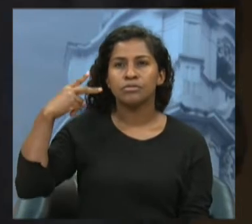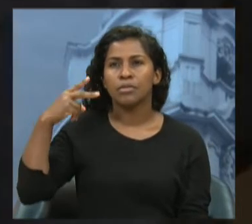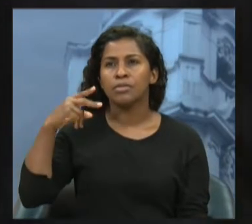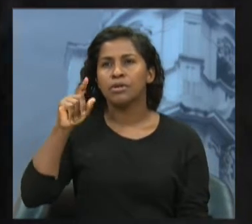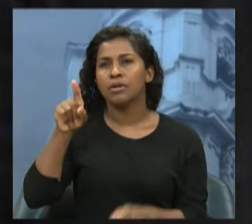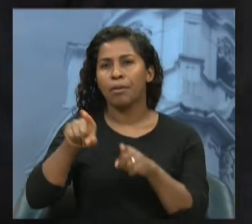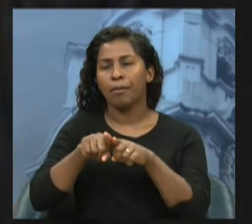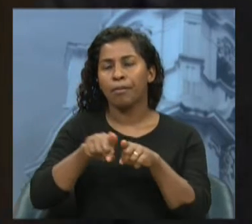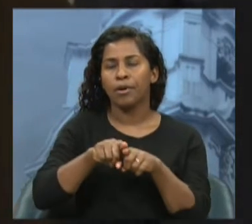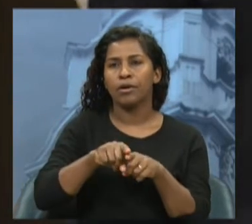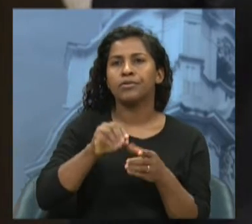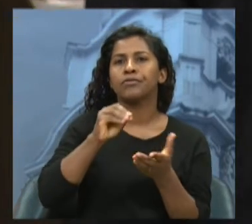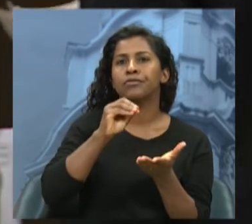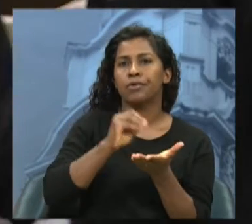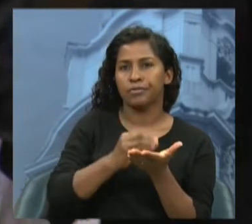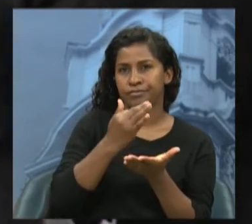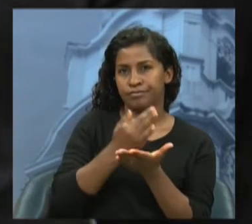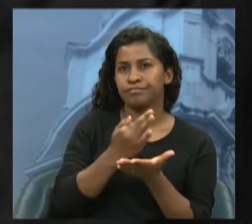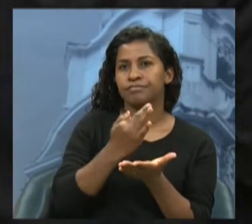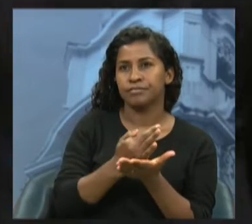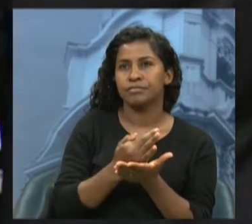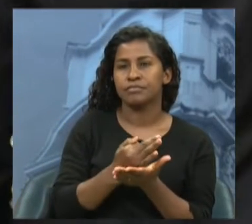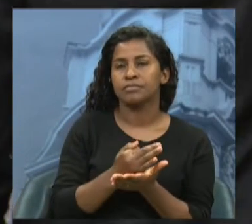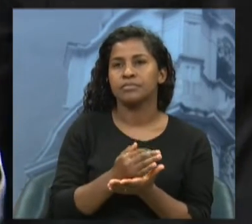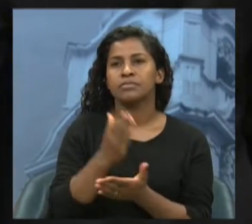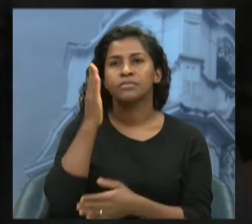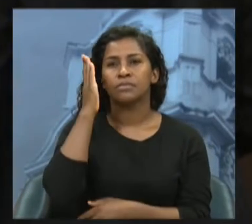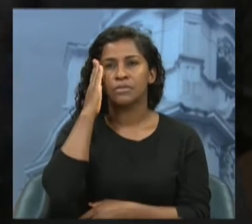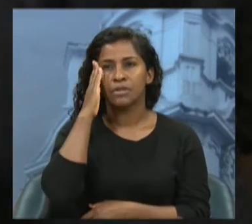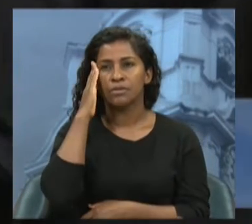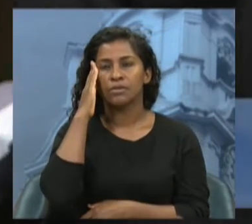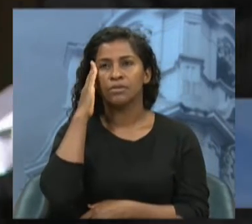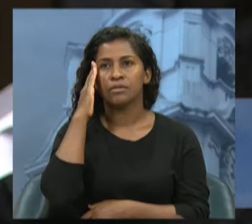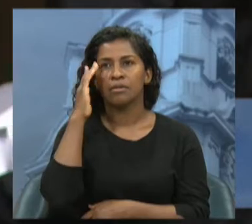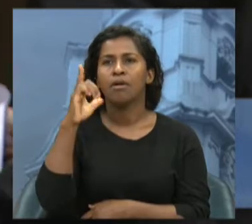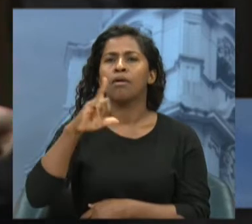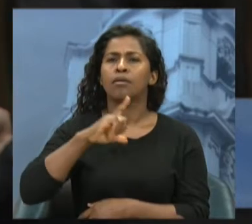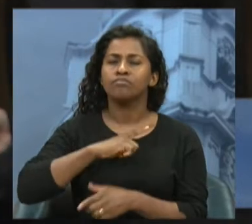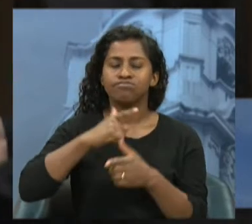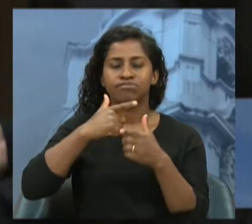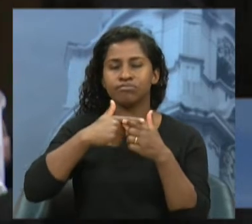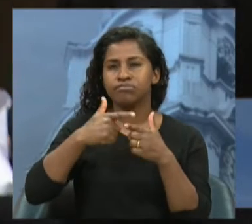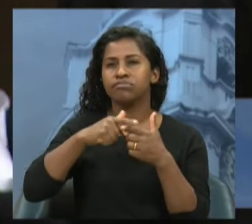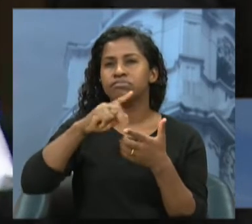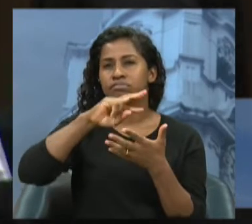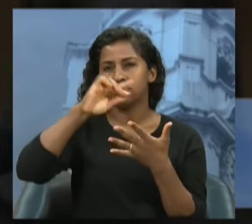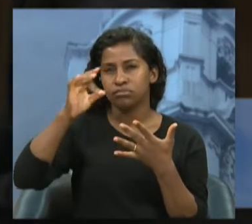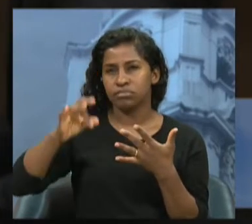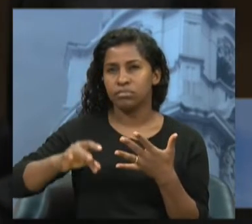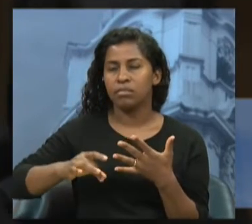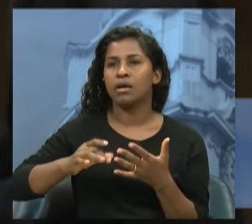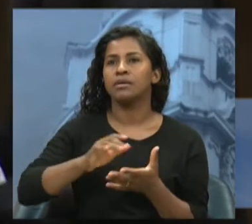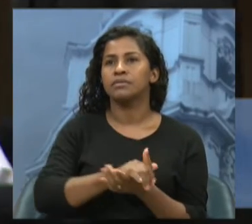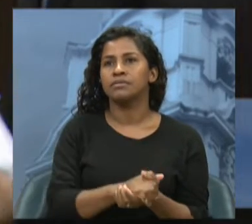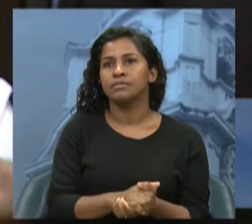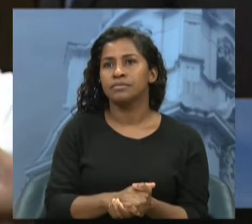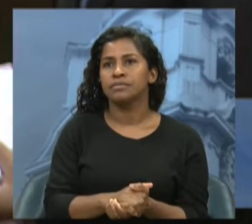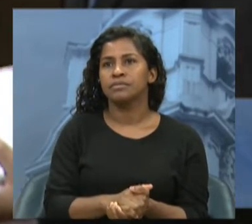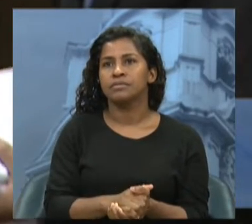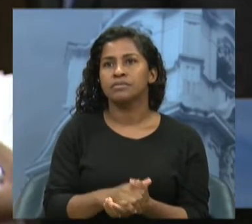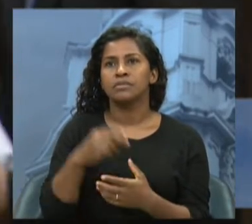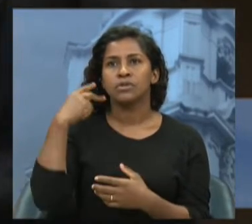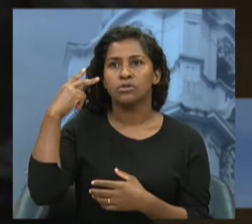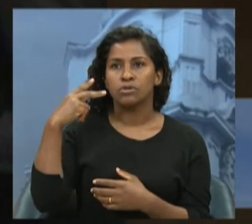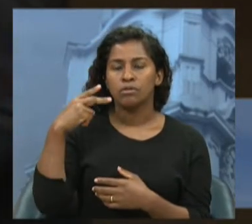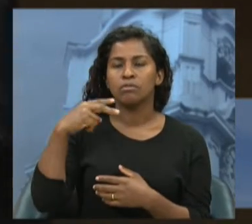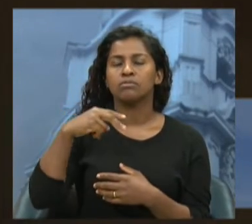puderam estar, porque vocês sabem, sempre há muitos problemas e os vereadores não ficam só aqui,